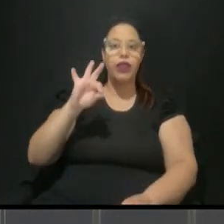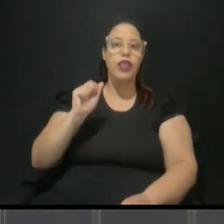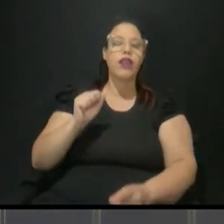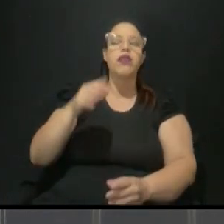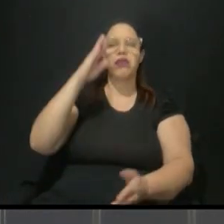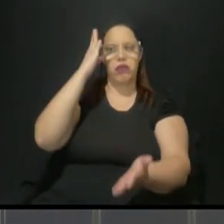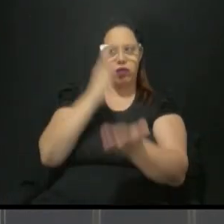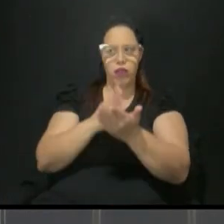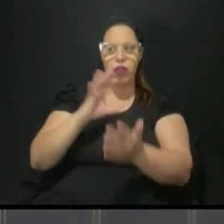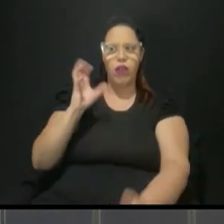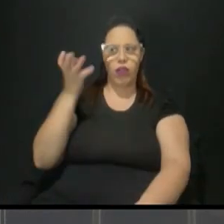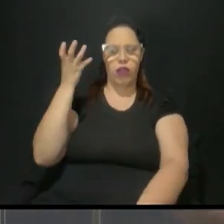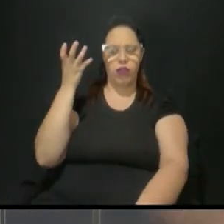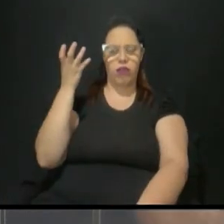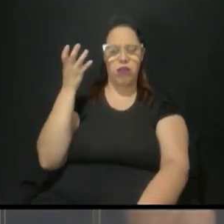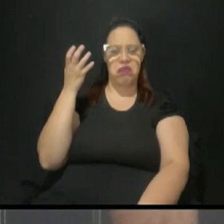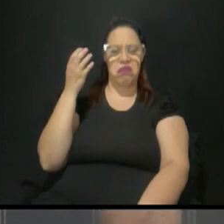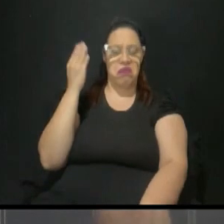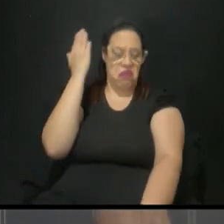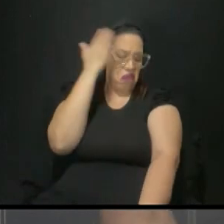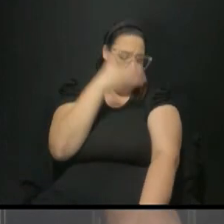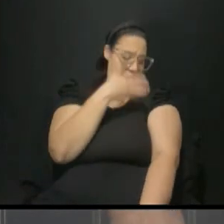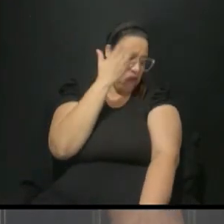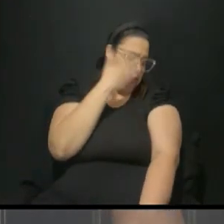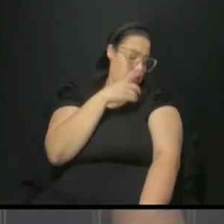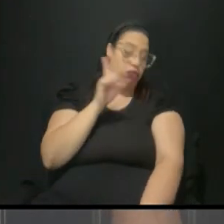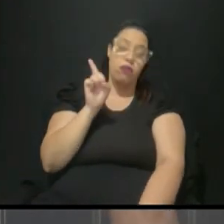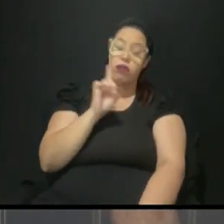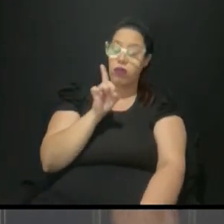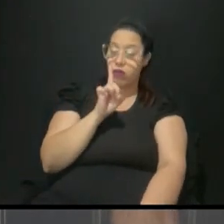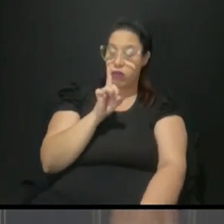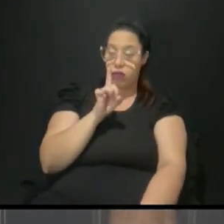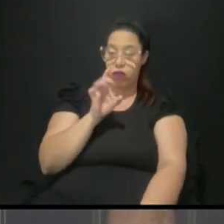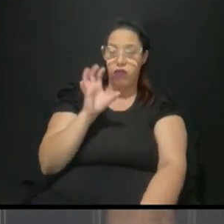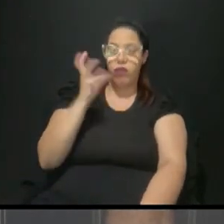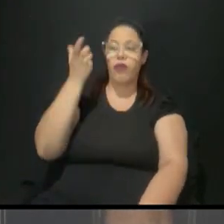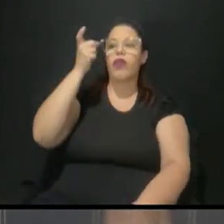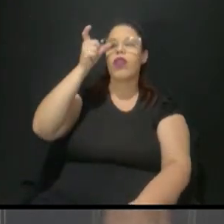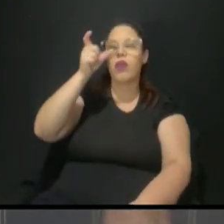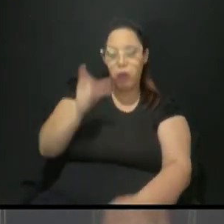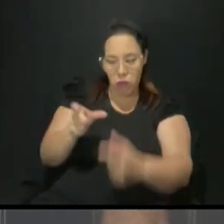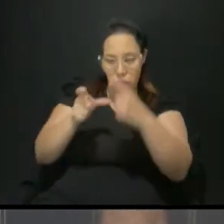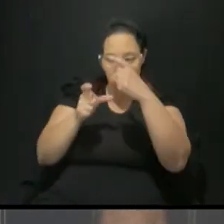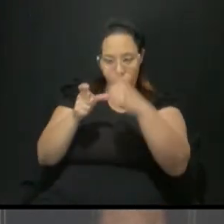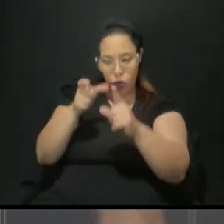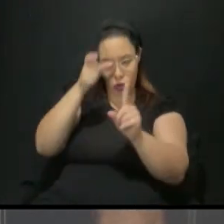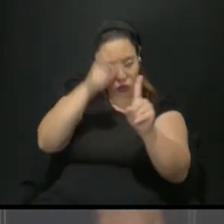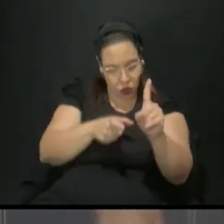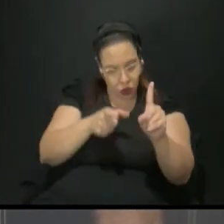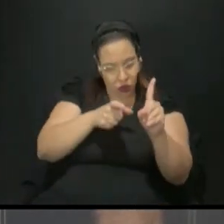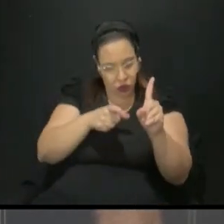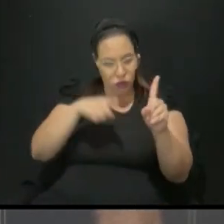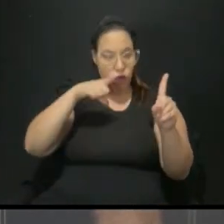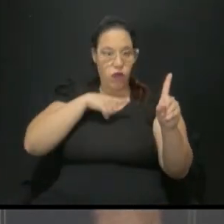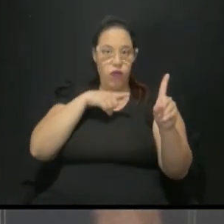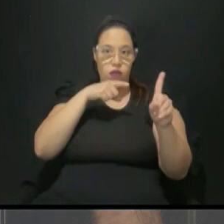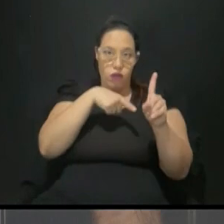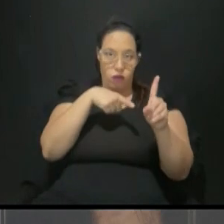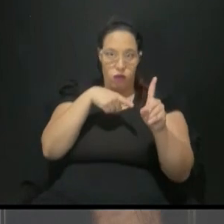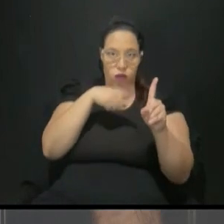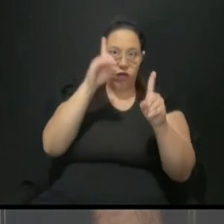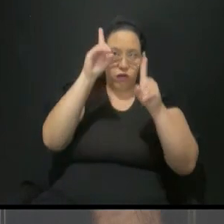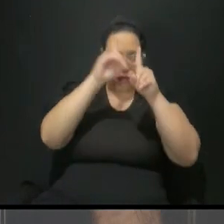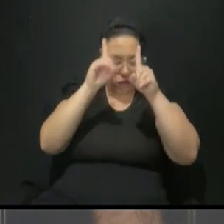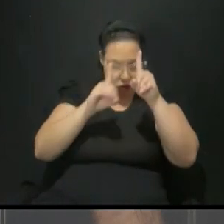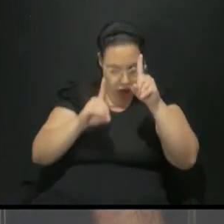torna a invisibilidade, né? Existe uma pessoa, né, em que nós temos, através do objetivo